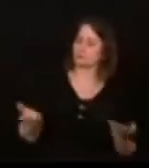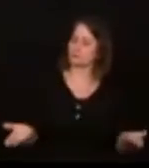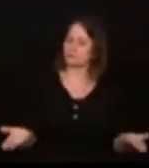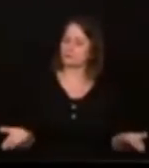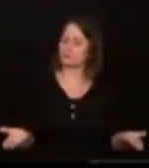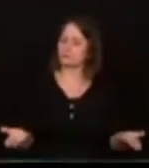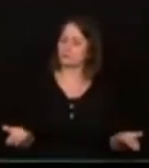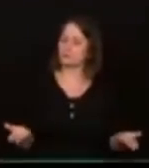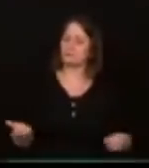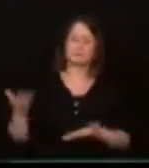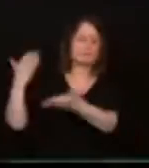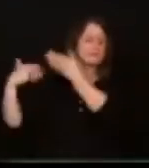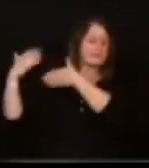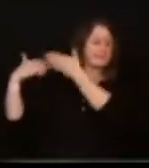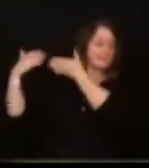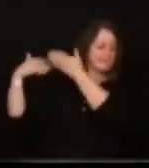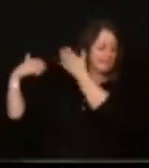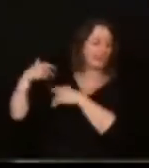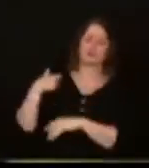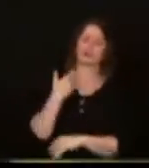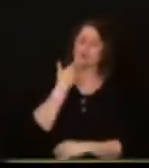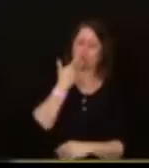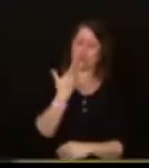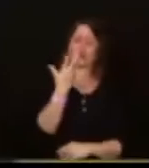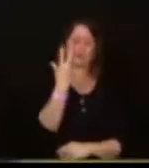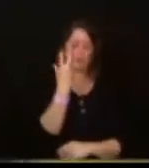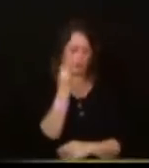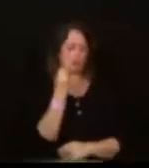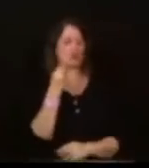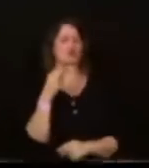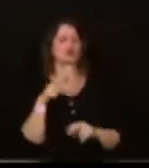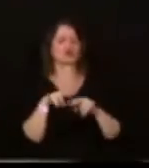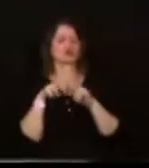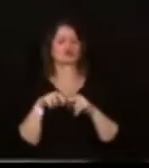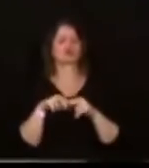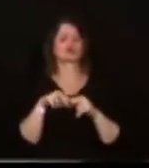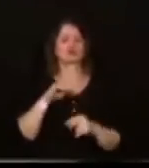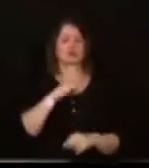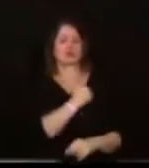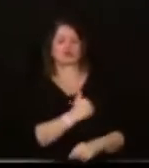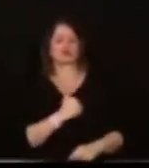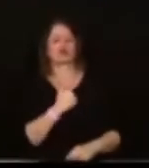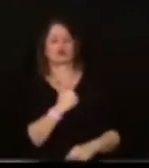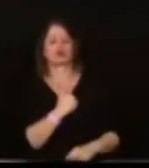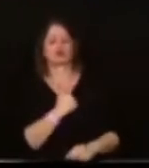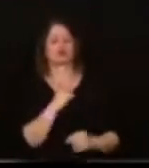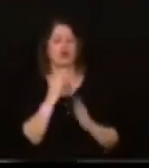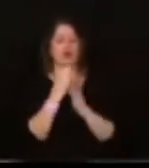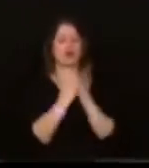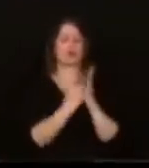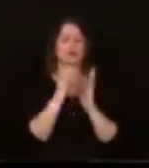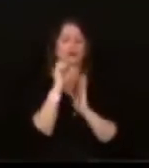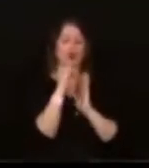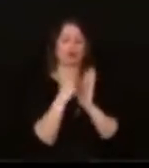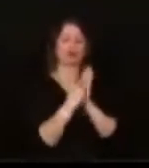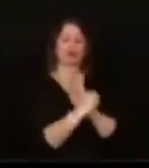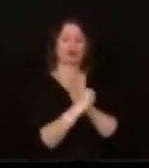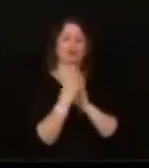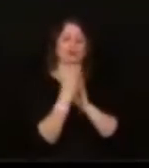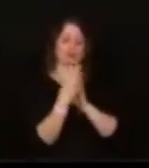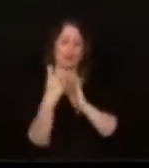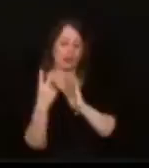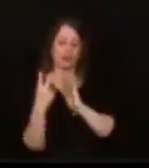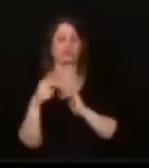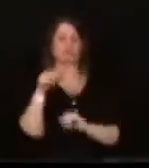Lá atrás, falei muito sobre o João 8,32. E conhecereis a verdade, e